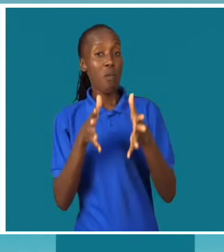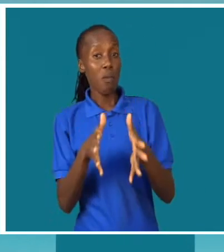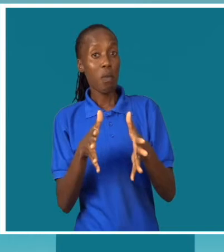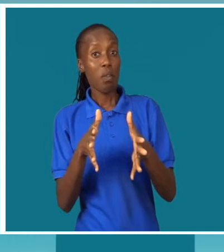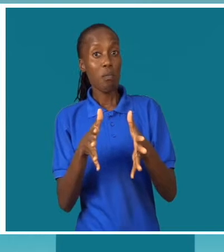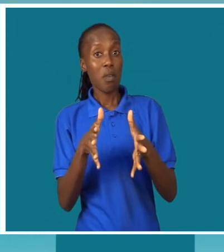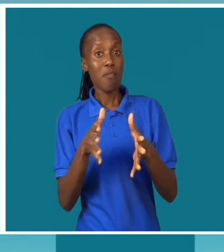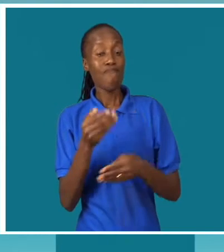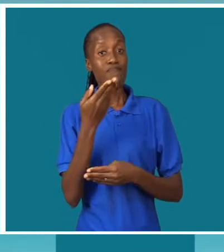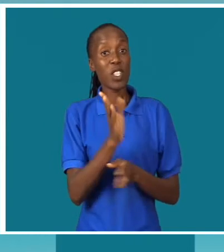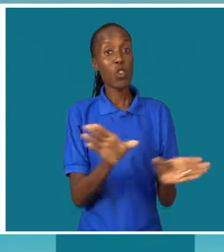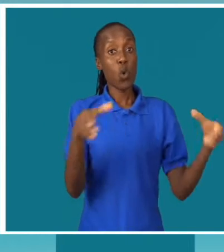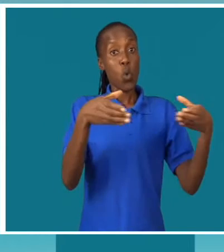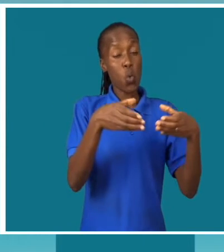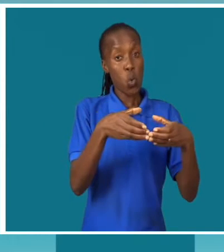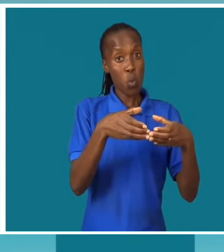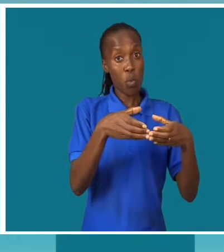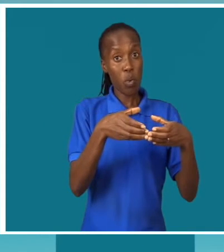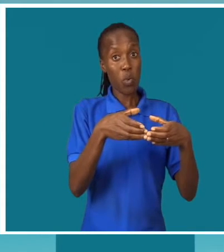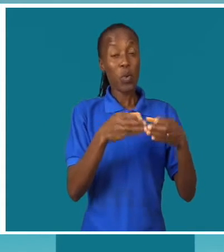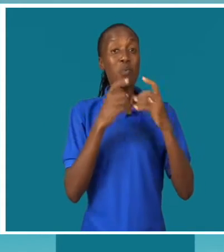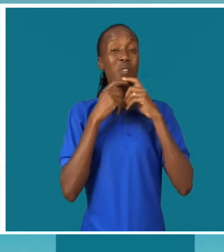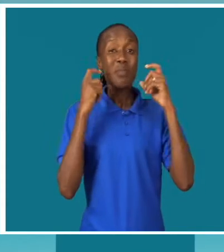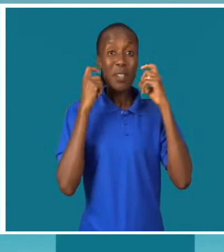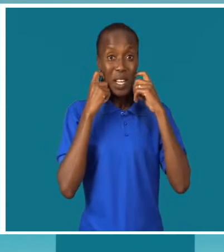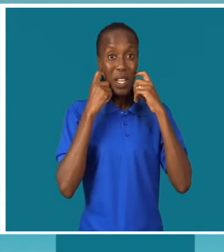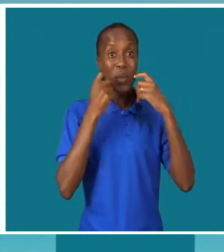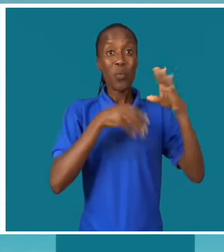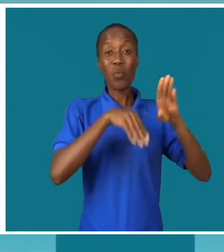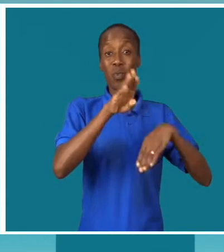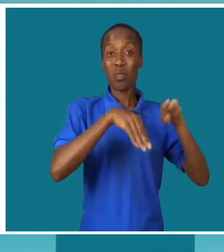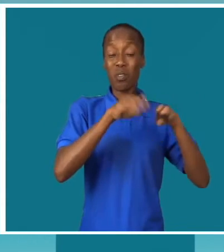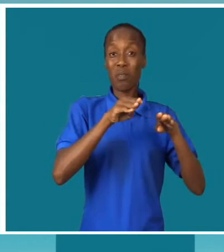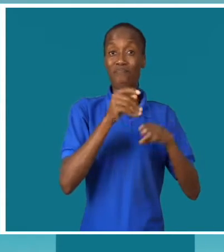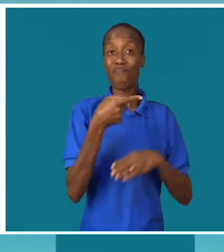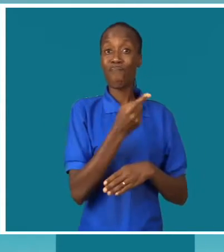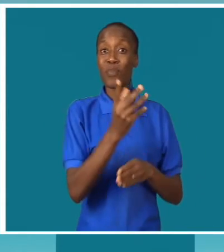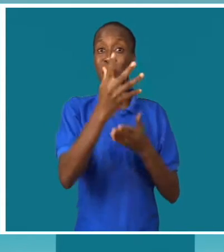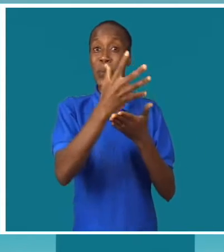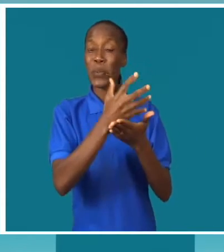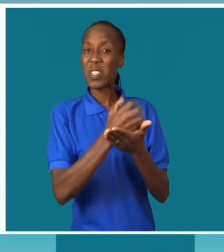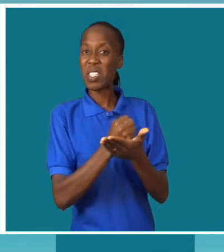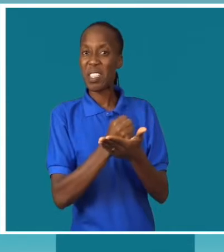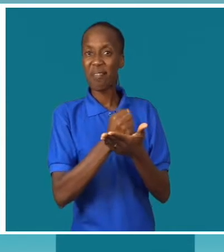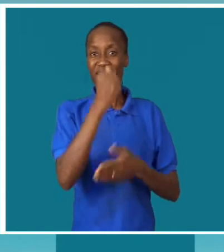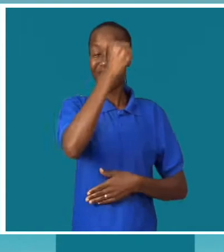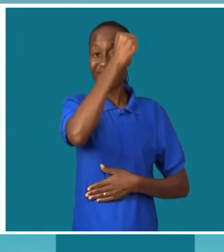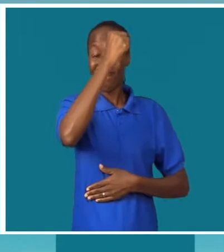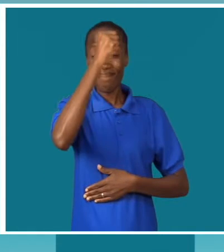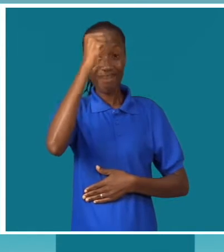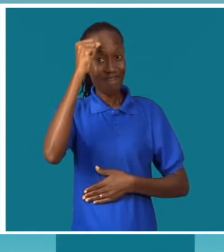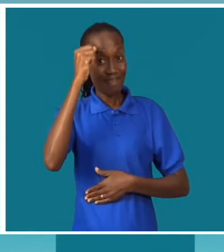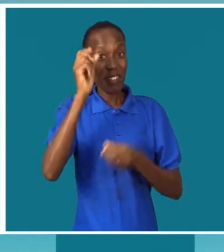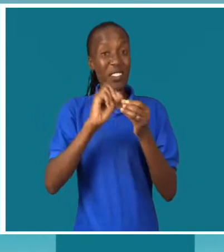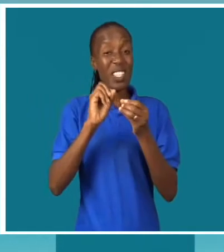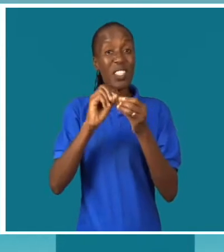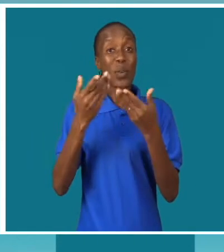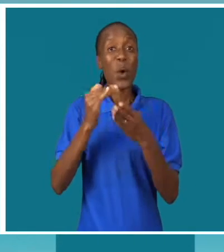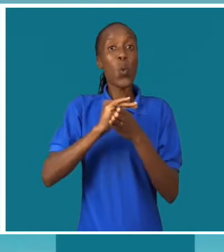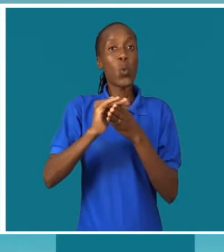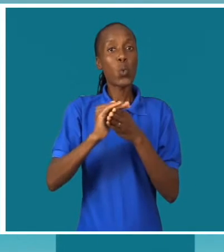da Liga Moçambicana de Futebol, que não está na altura de conseguir cobrir o